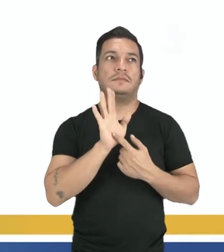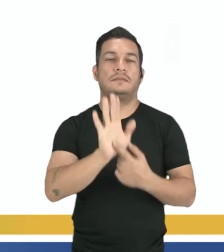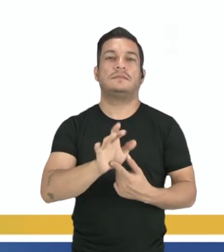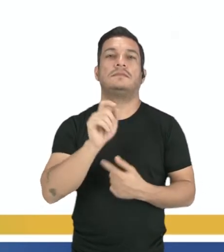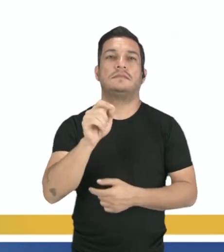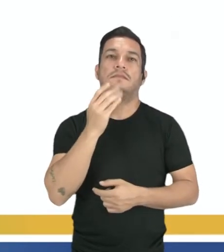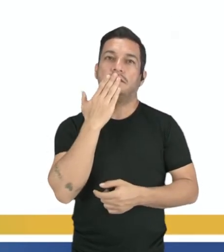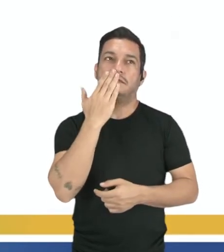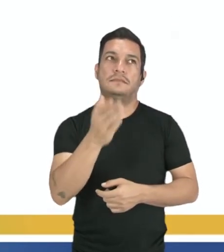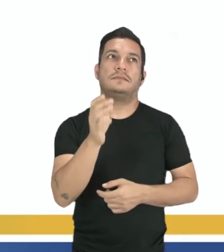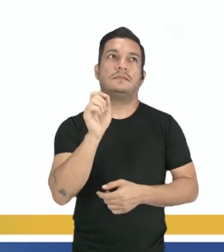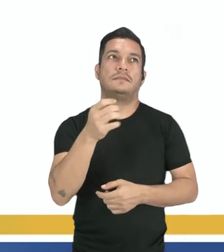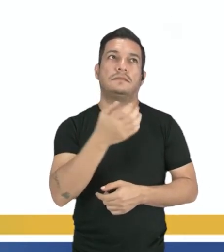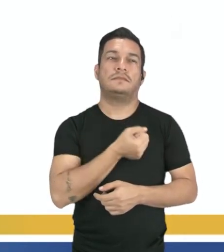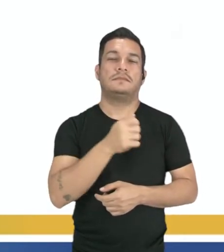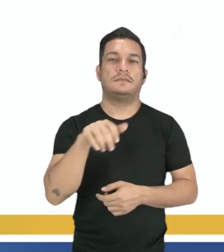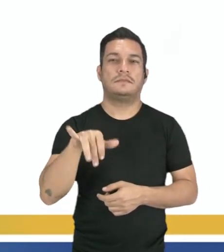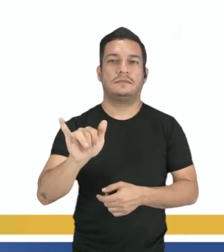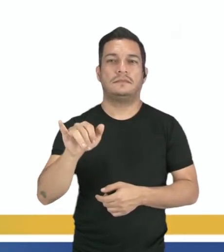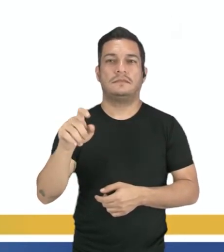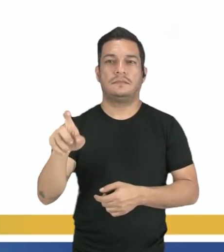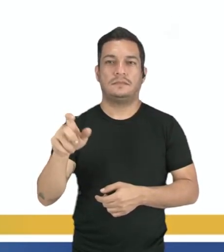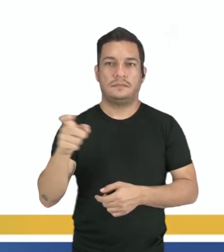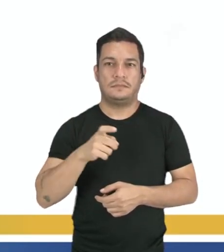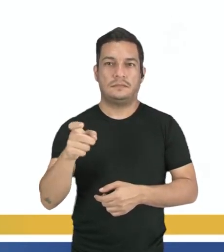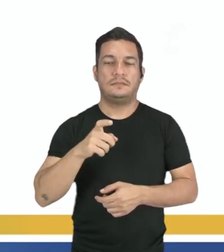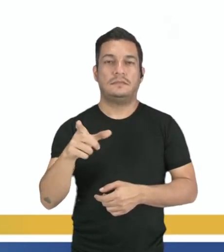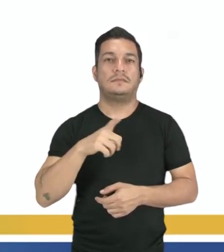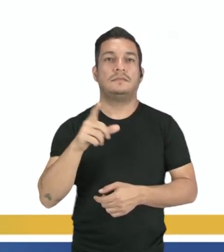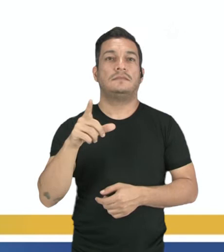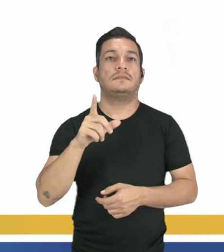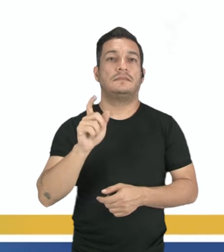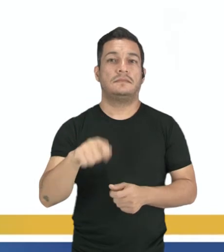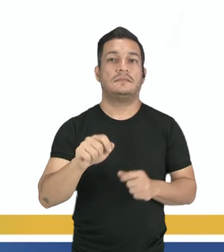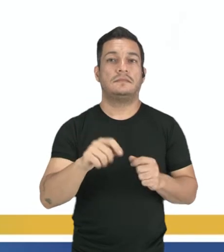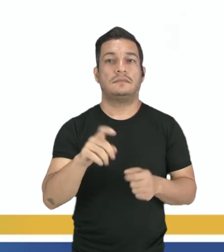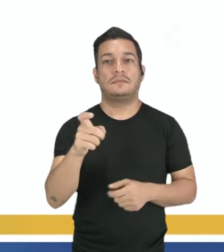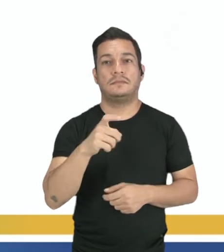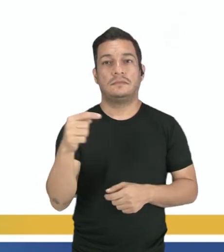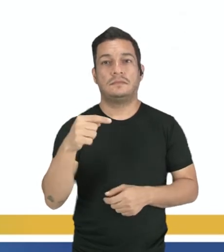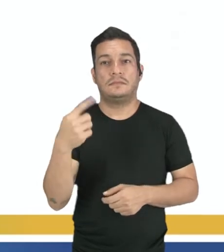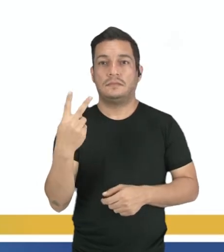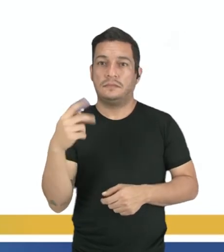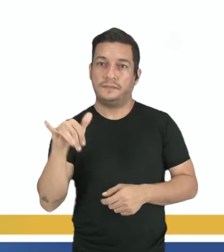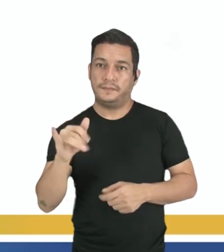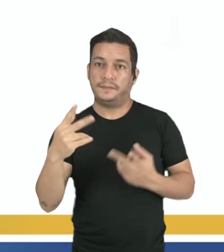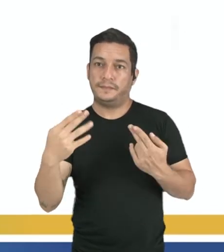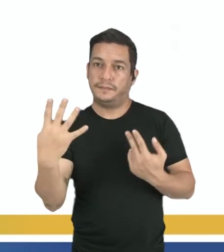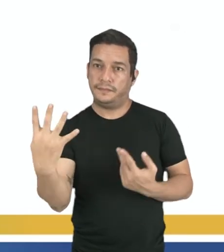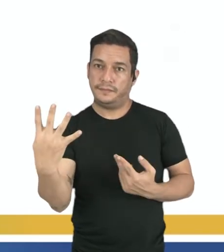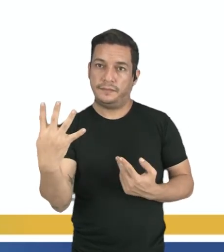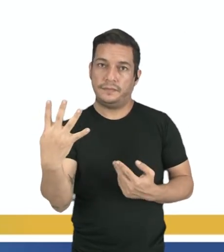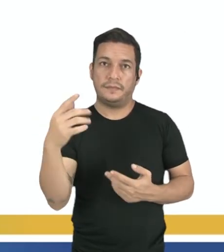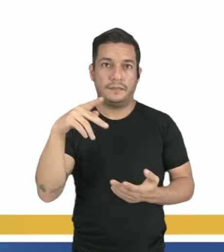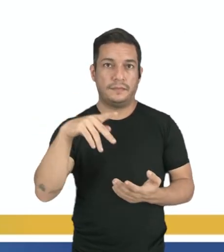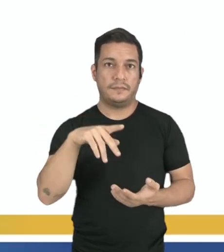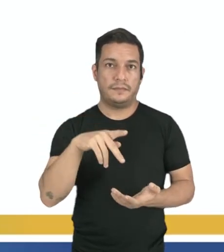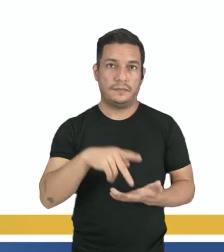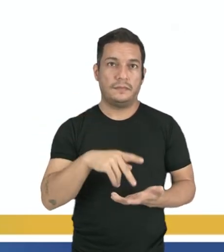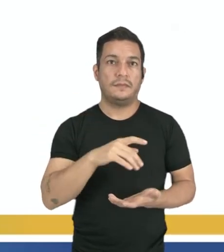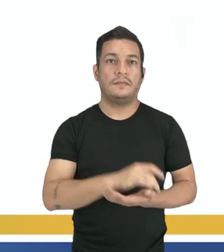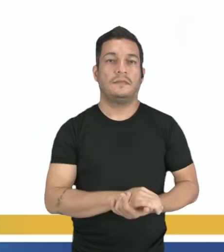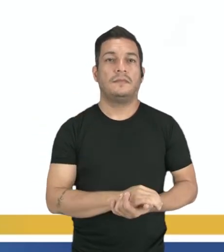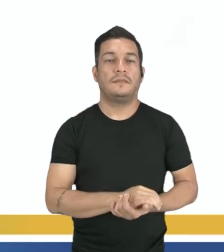que pede aí os valores de x e y que tornam a sentença x menos 2y igual a 4 verdadeira.